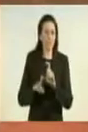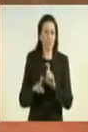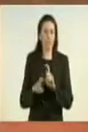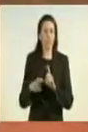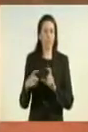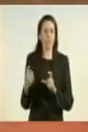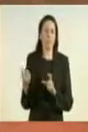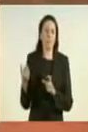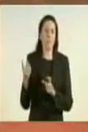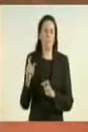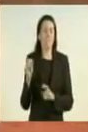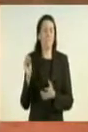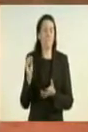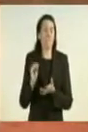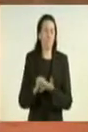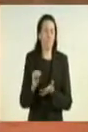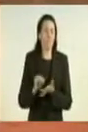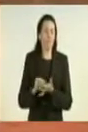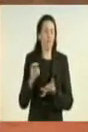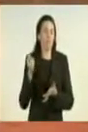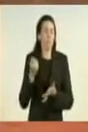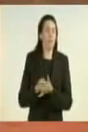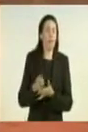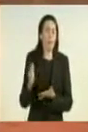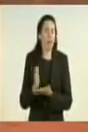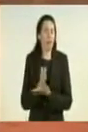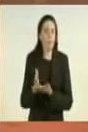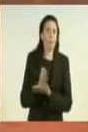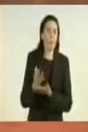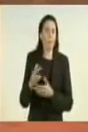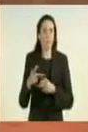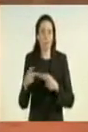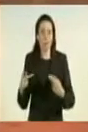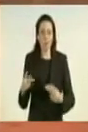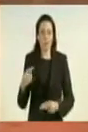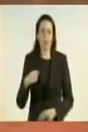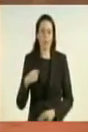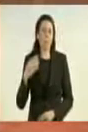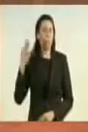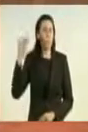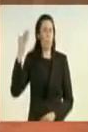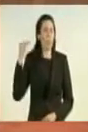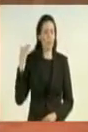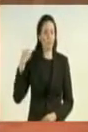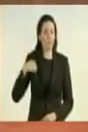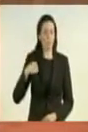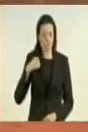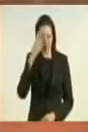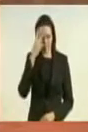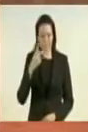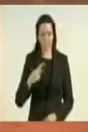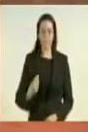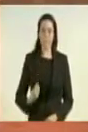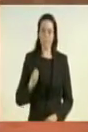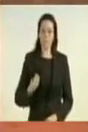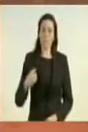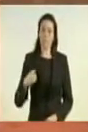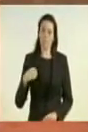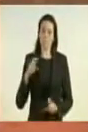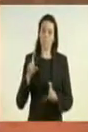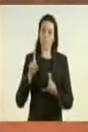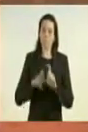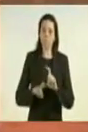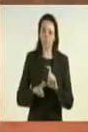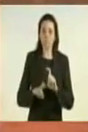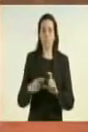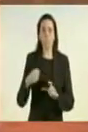Eu, particularmente, já me endividei uma vez, e talvez esteja nesse momento falando para pessoas que já tiveram problemas